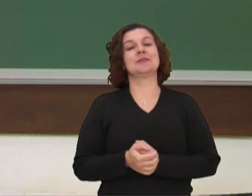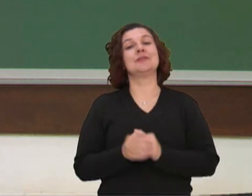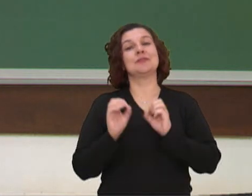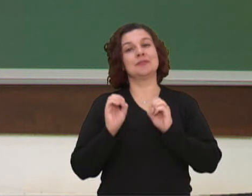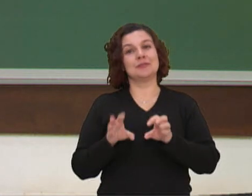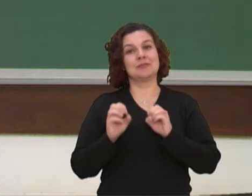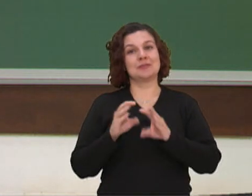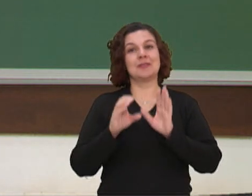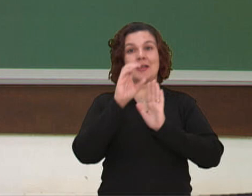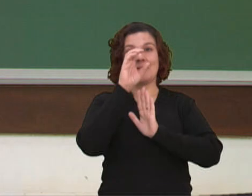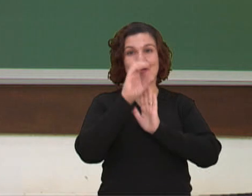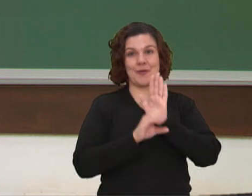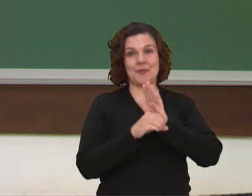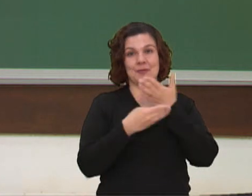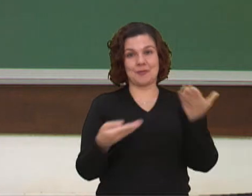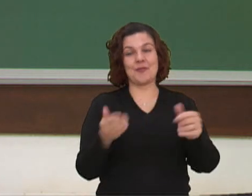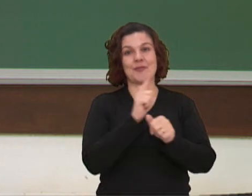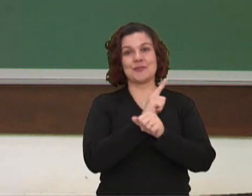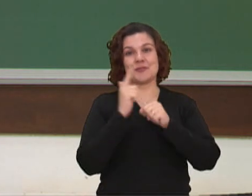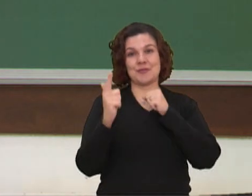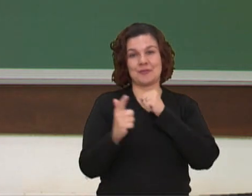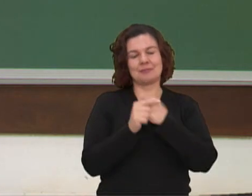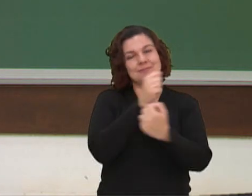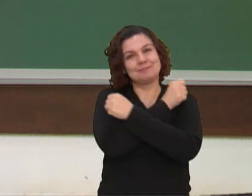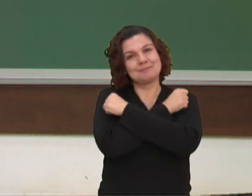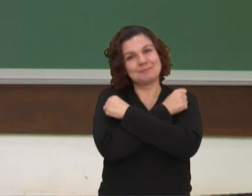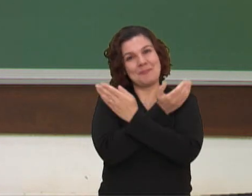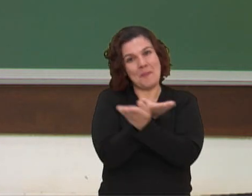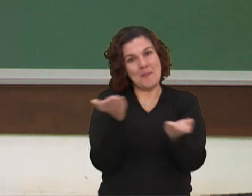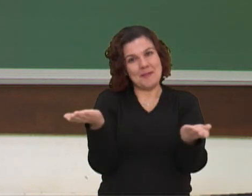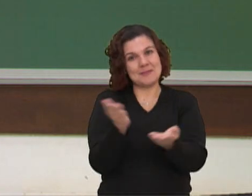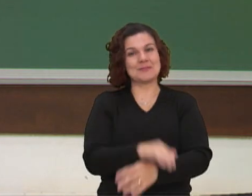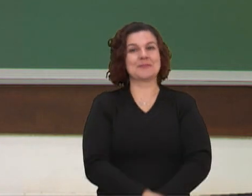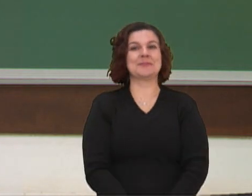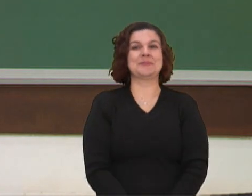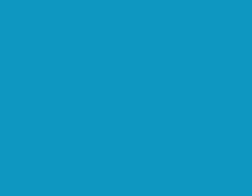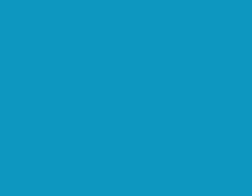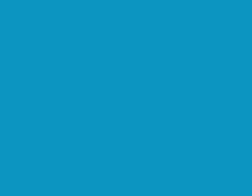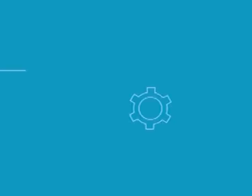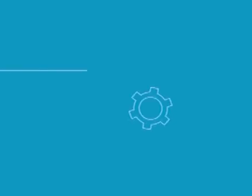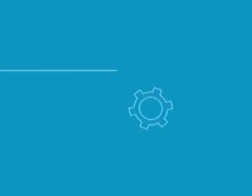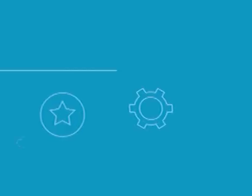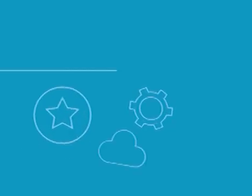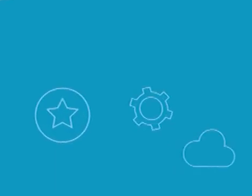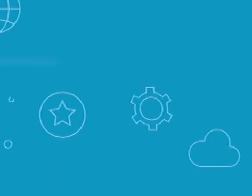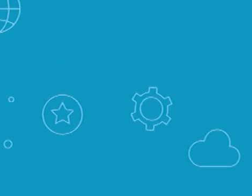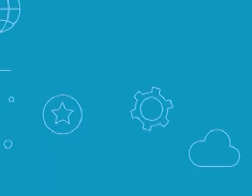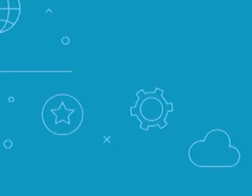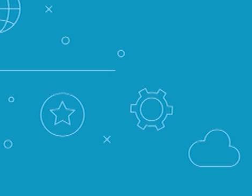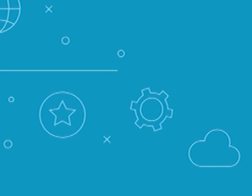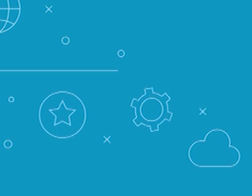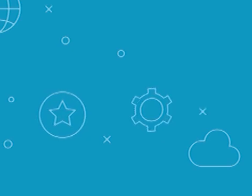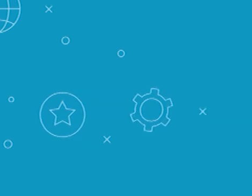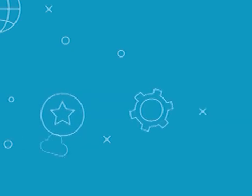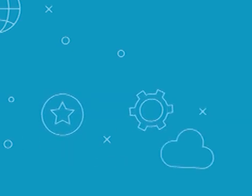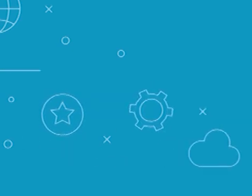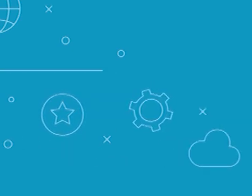mais conteúdos interessantes aí de geografia. Um abraço a todos.